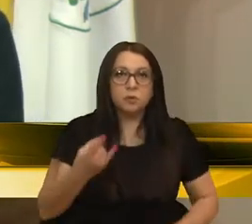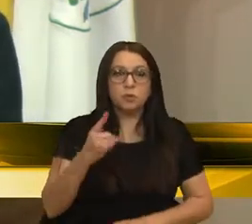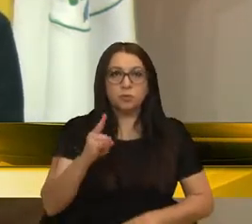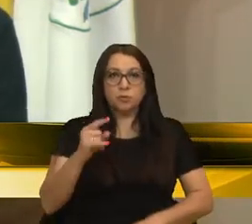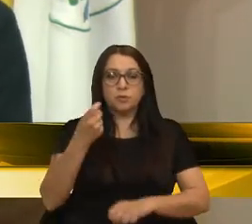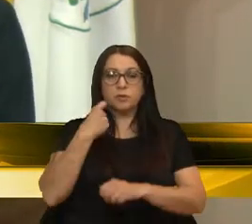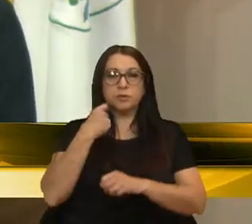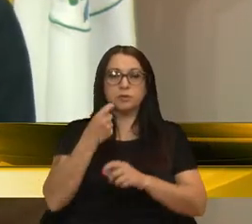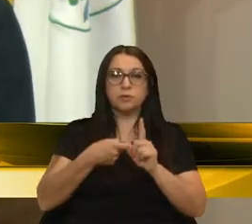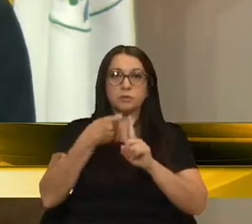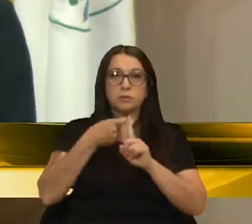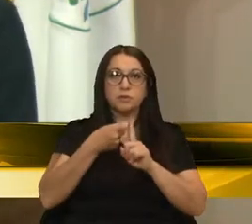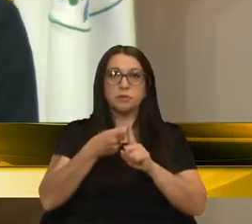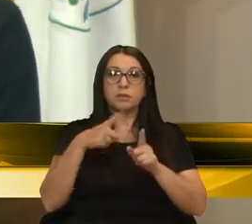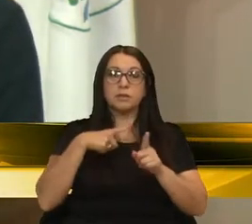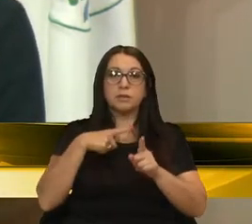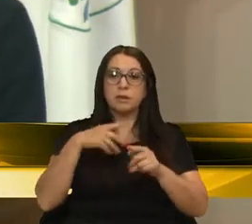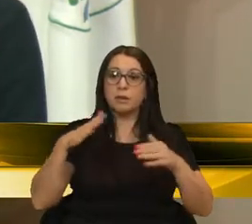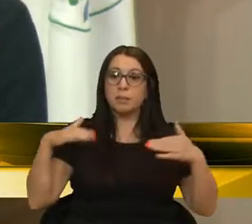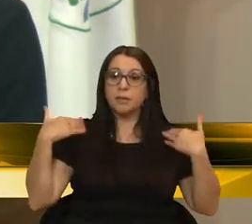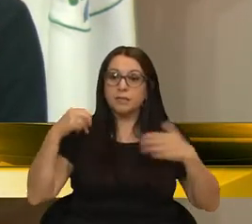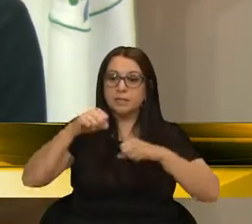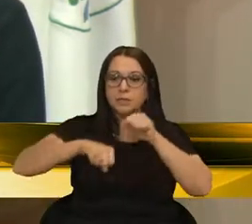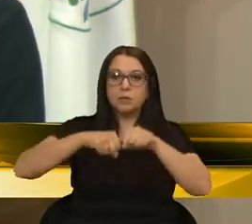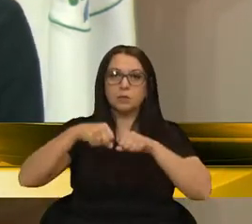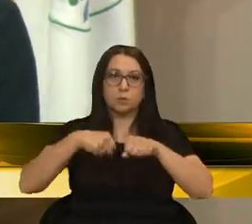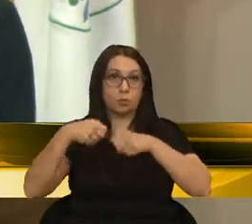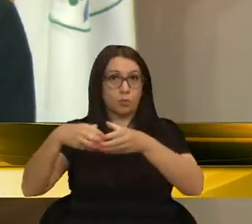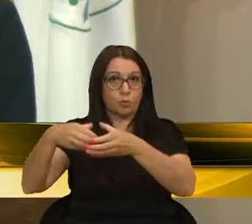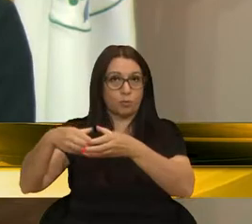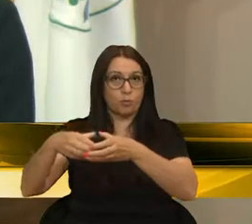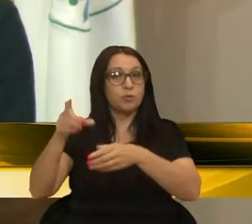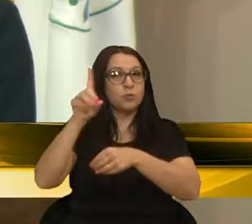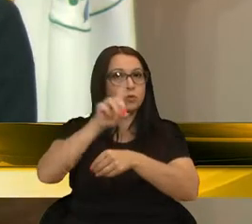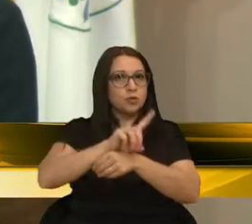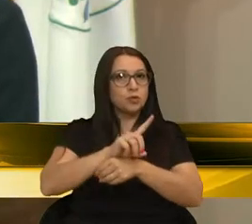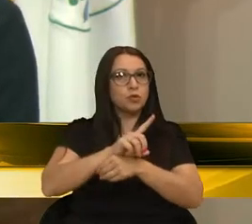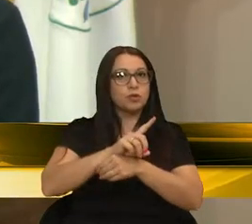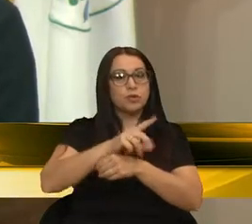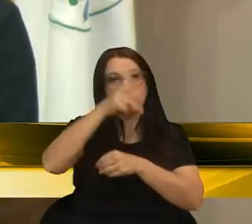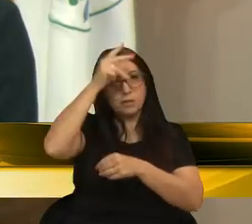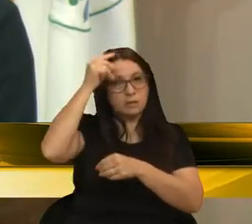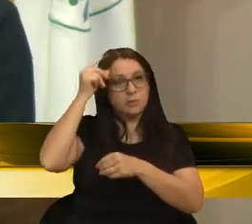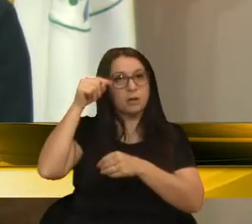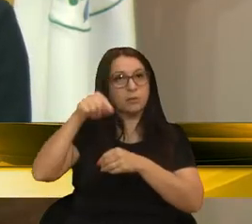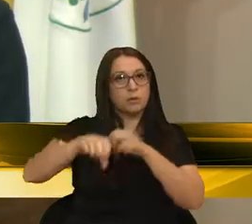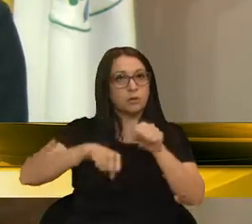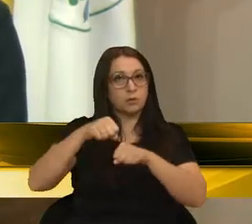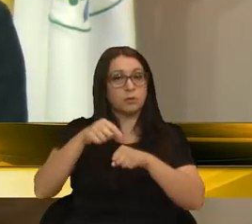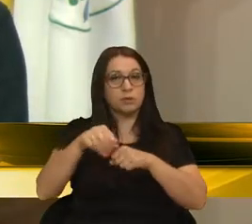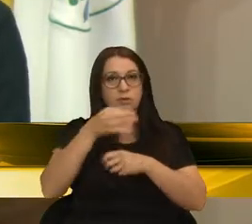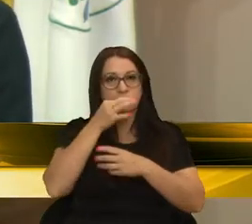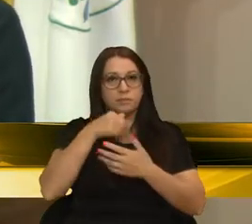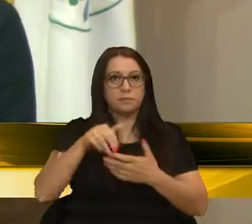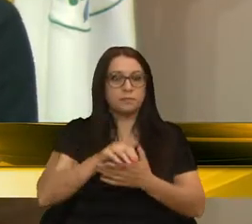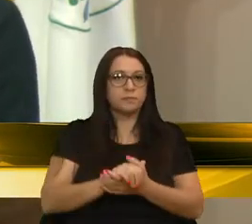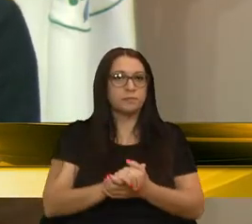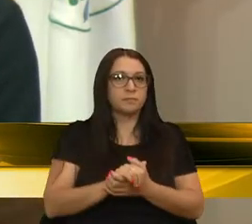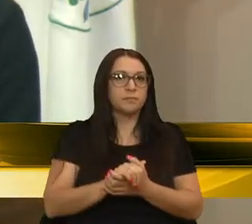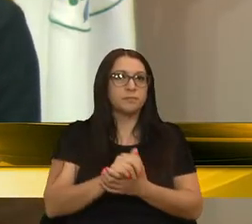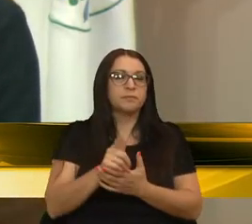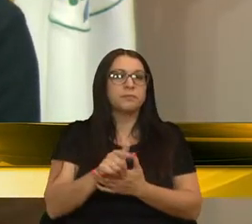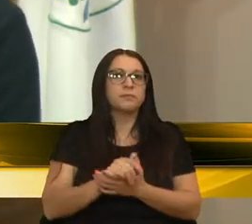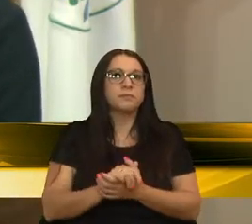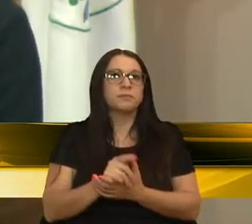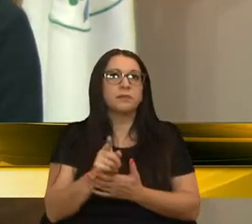costuma acontecer o passeio da Massa Crítica. Houve a criação do Dia Municipal do Ciclista aqui em Caxias do Sul, em 25 de